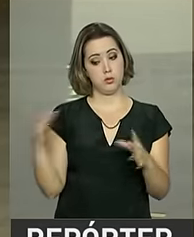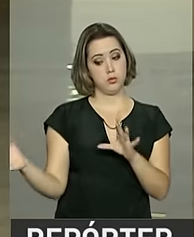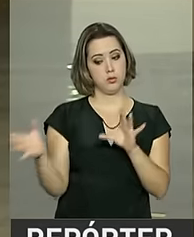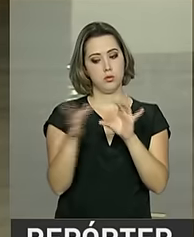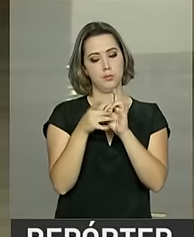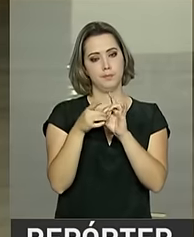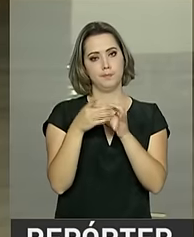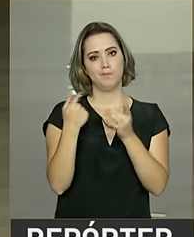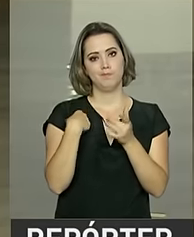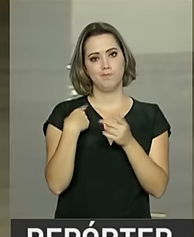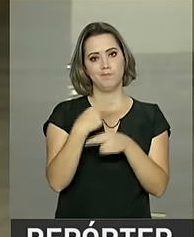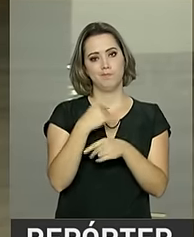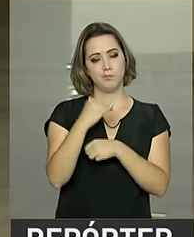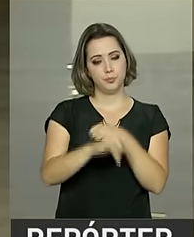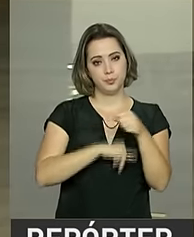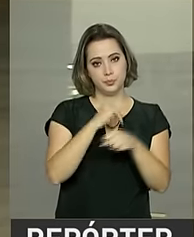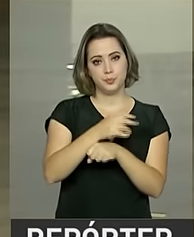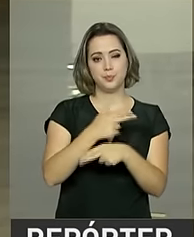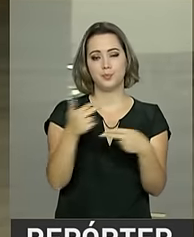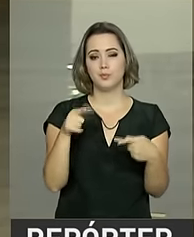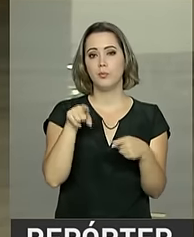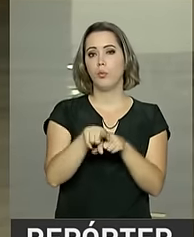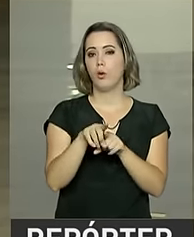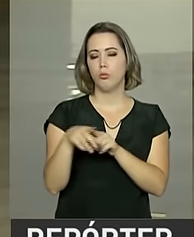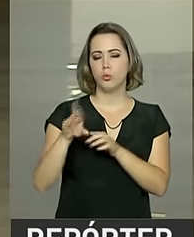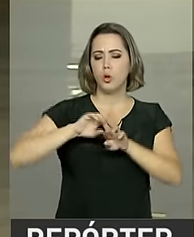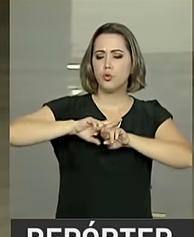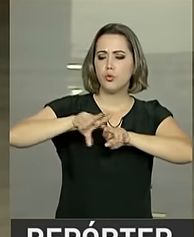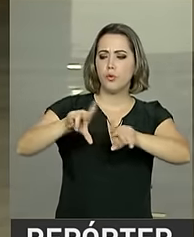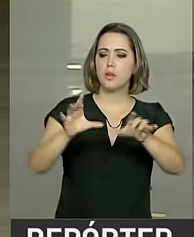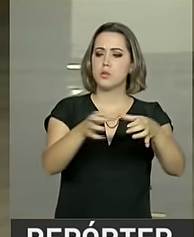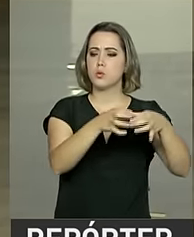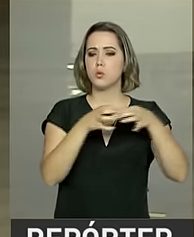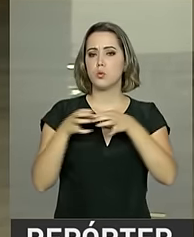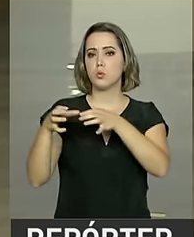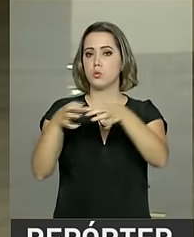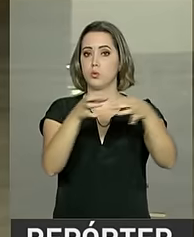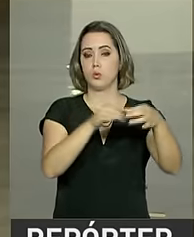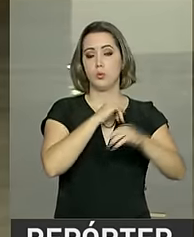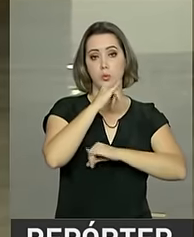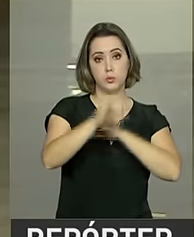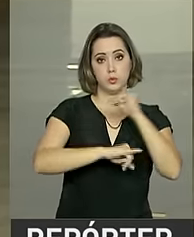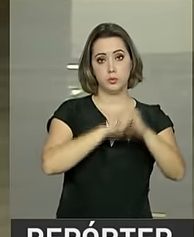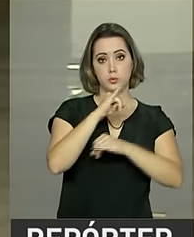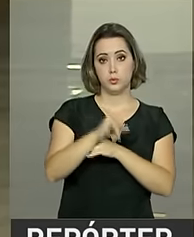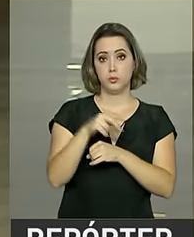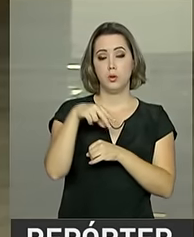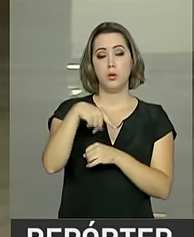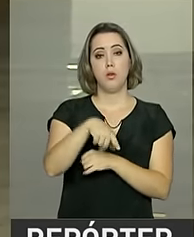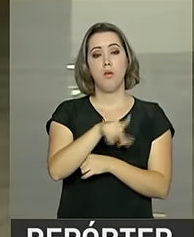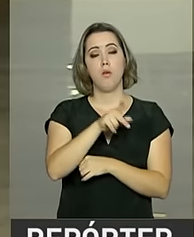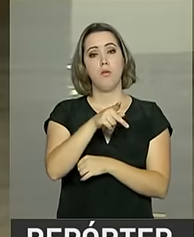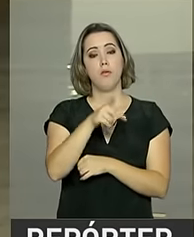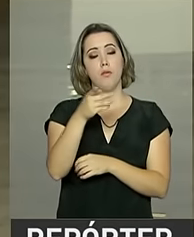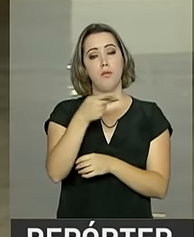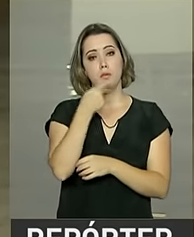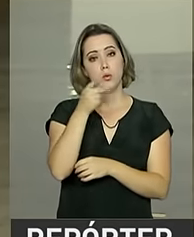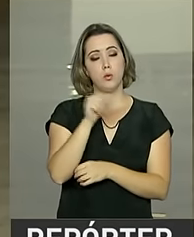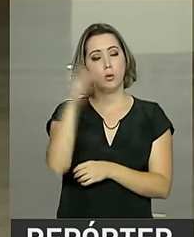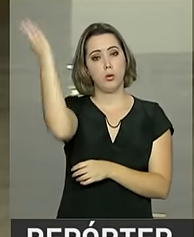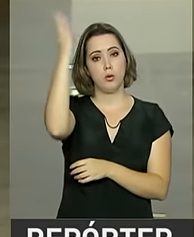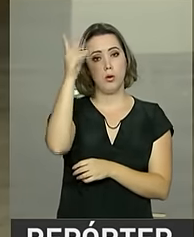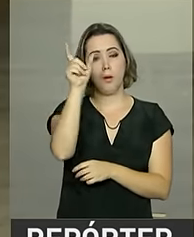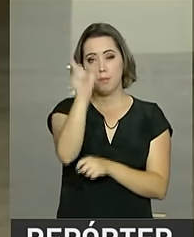europeia para a internet das coisas segundo o secretário brasileiro de política de informática Maximiliano martinhão Brasil e União